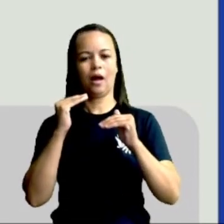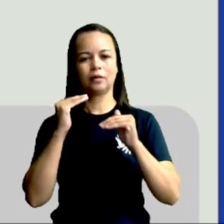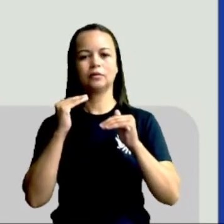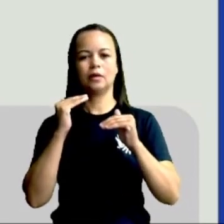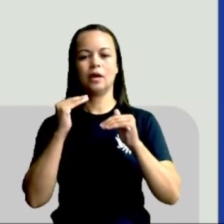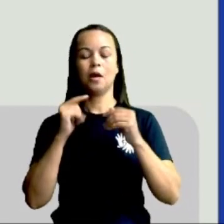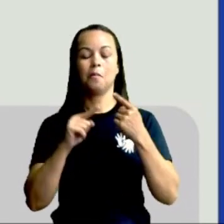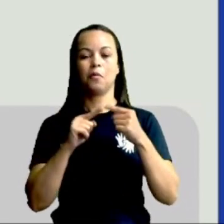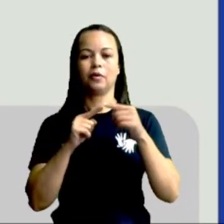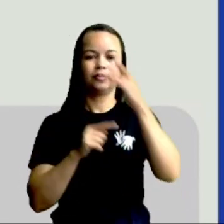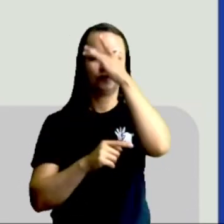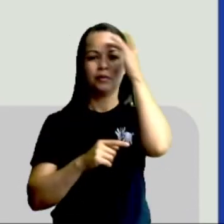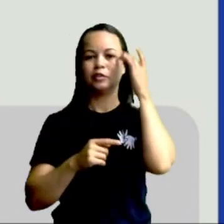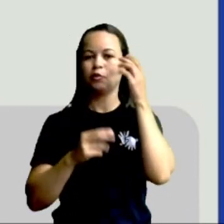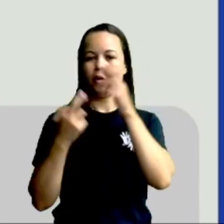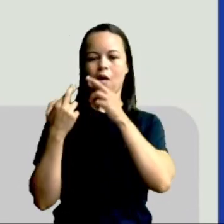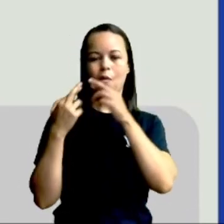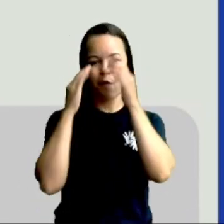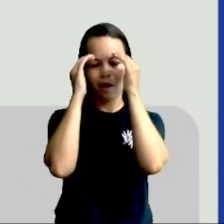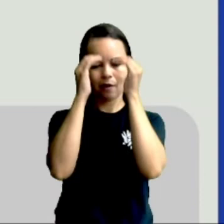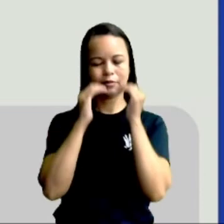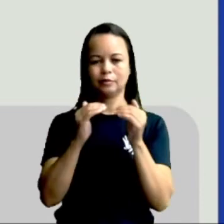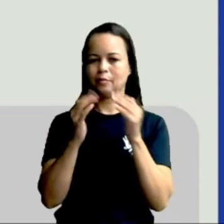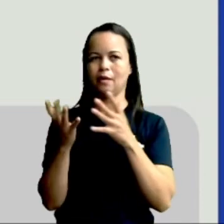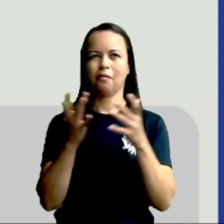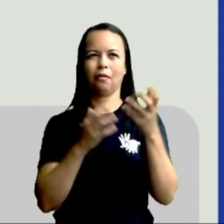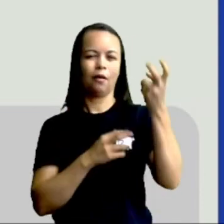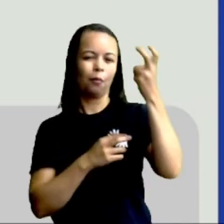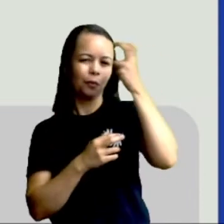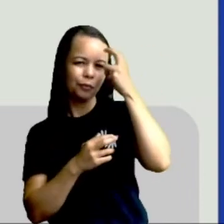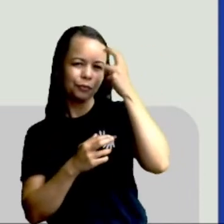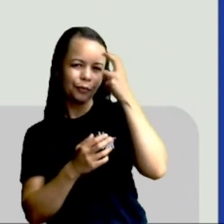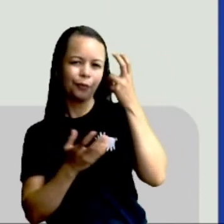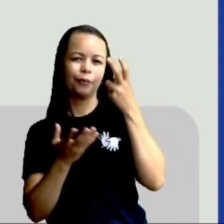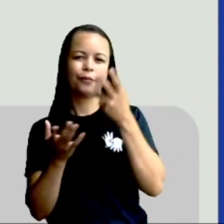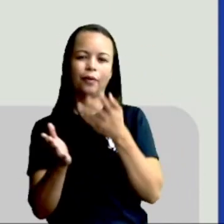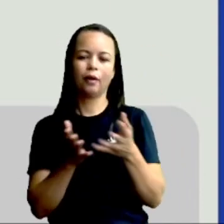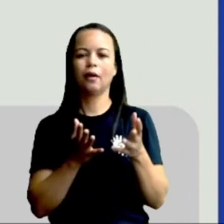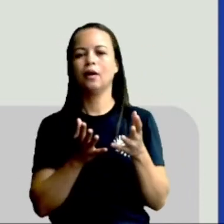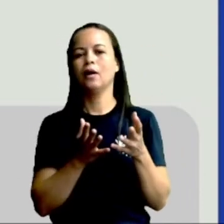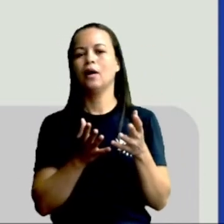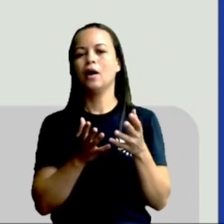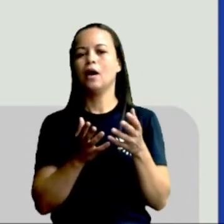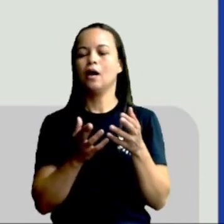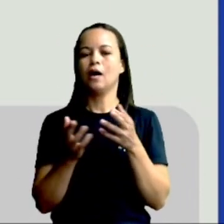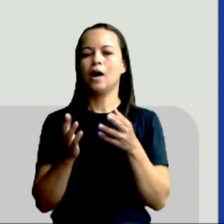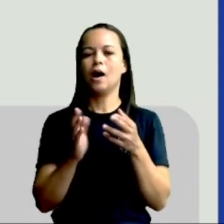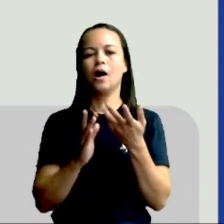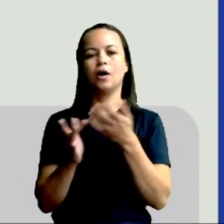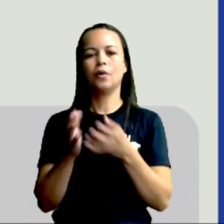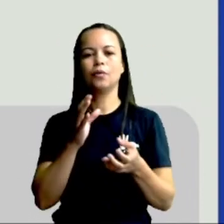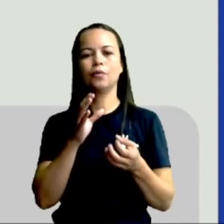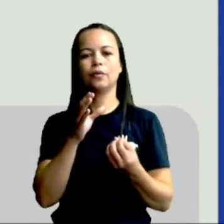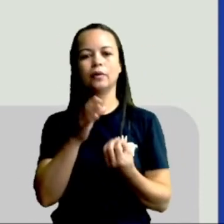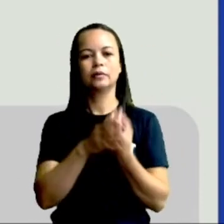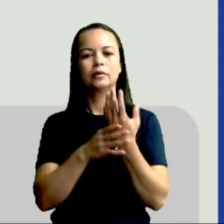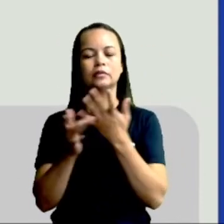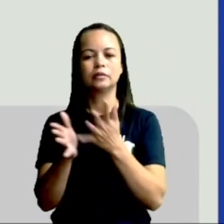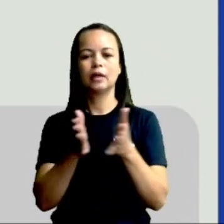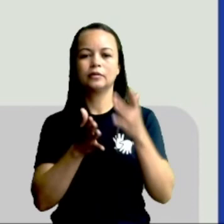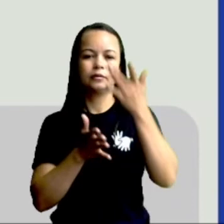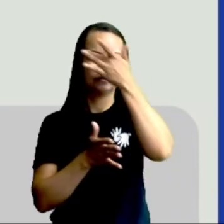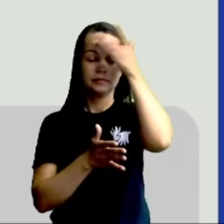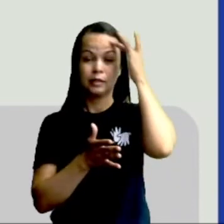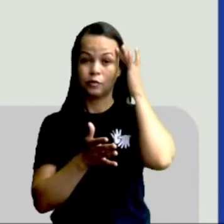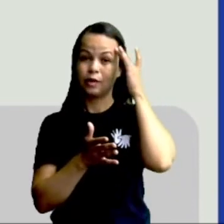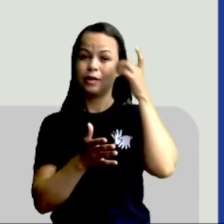o espaço, nem a cultura, nem a origem das pessoas, e a gente